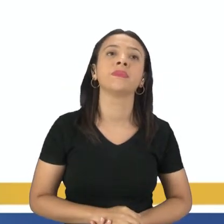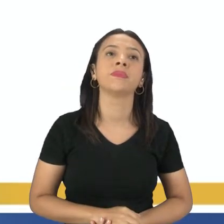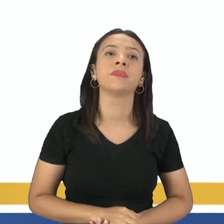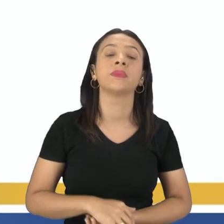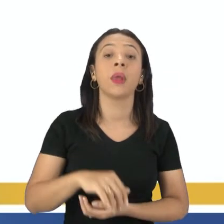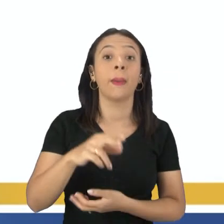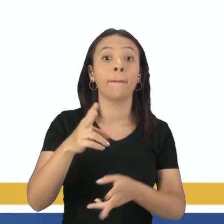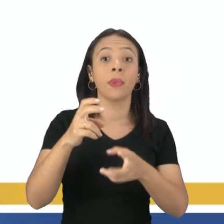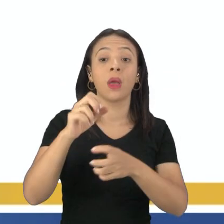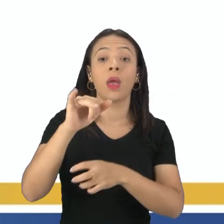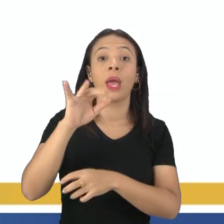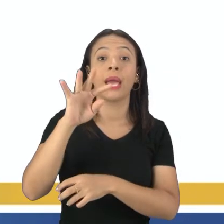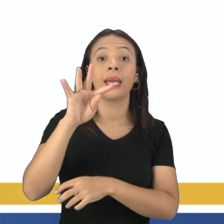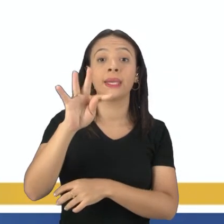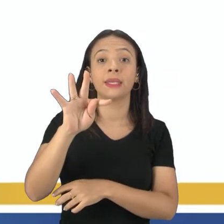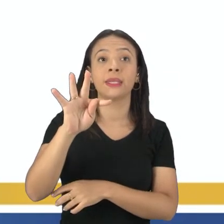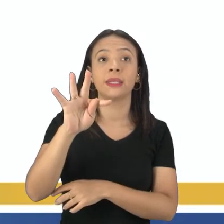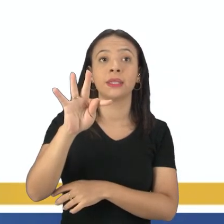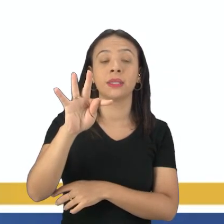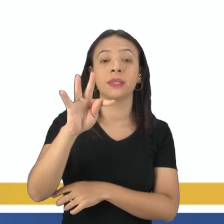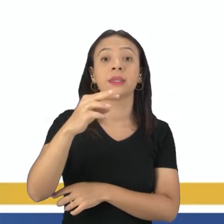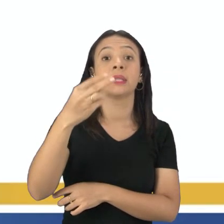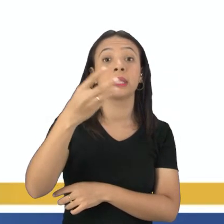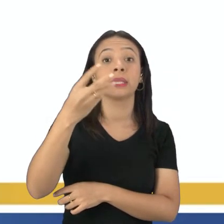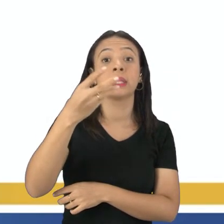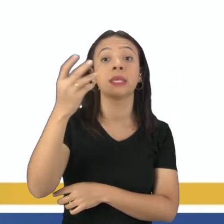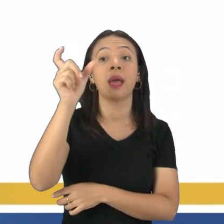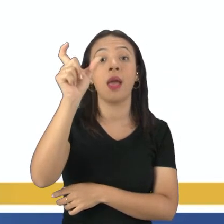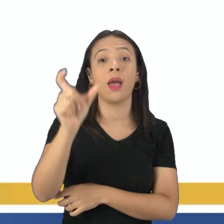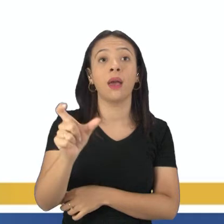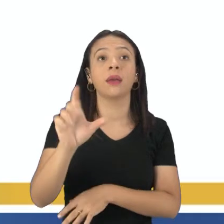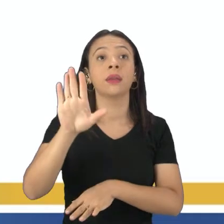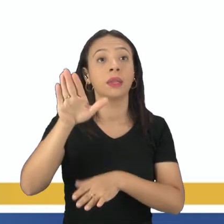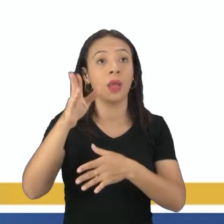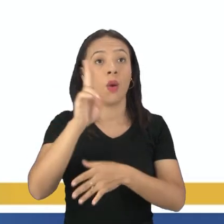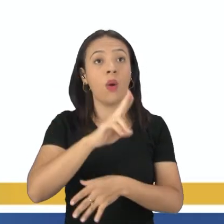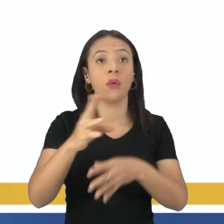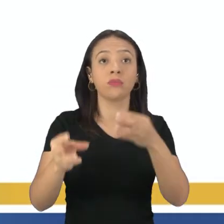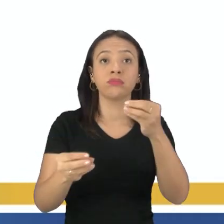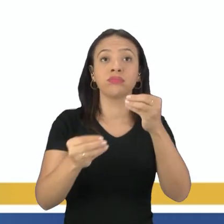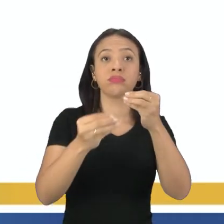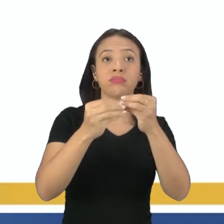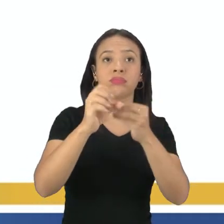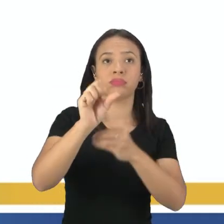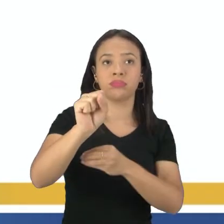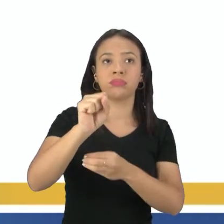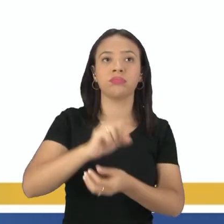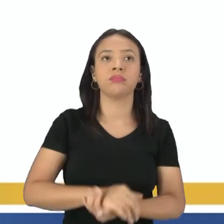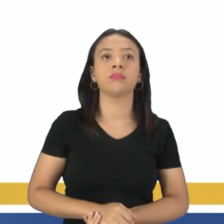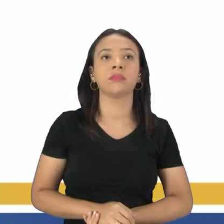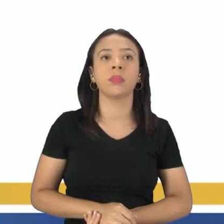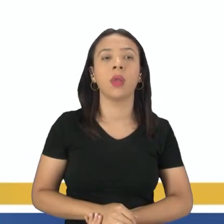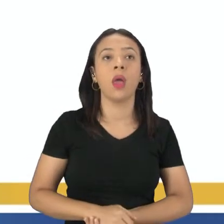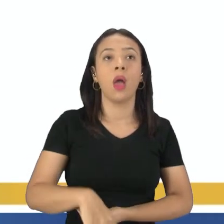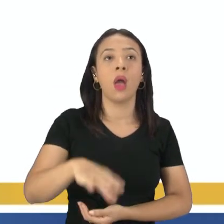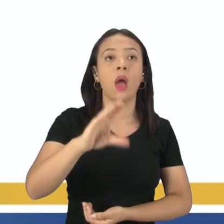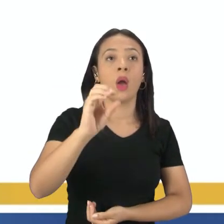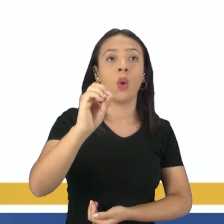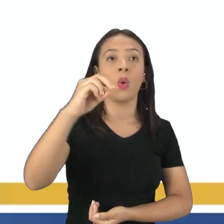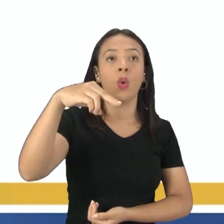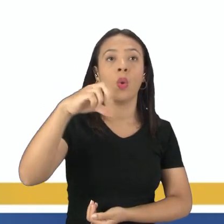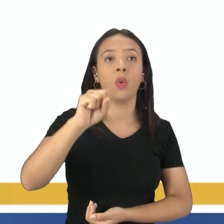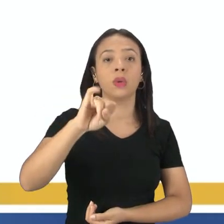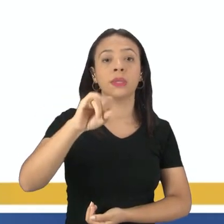it, como eu acabei de falar para vocês, é terceira pessoa do singular, então acrescentei o S. It consists